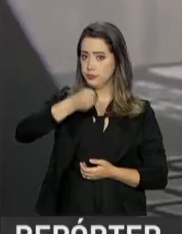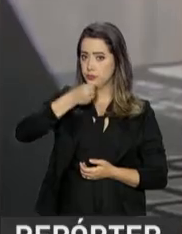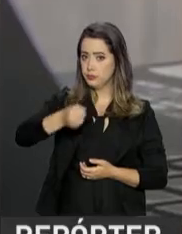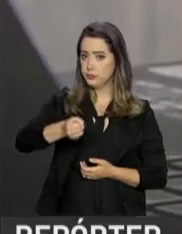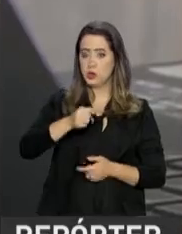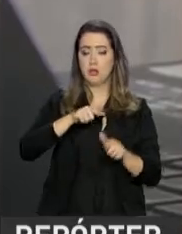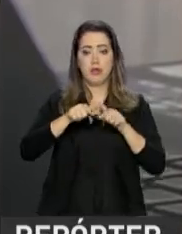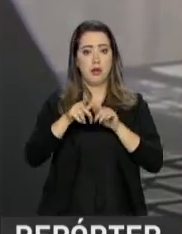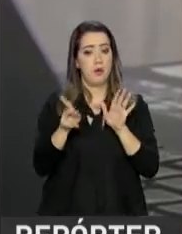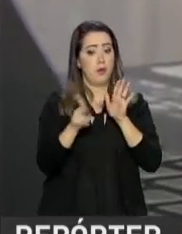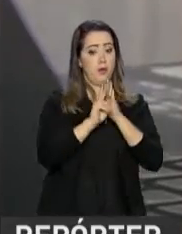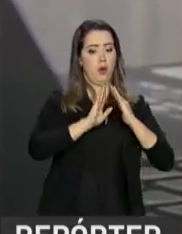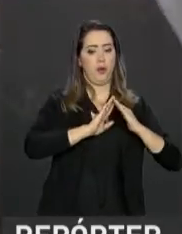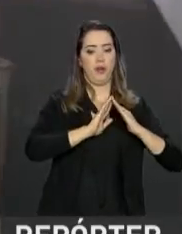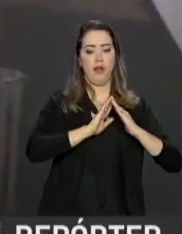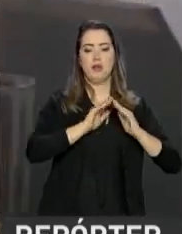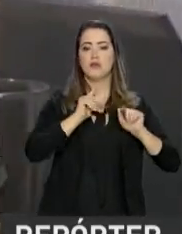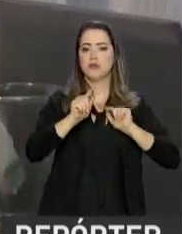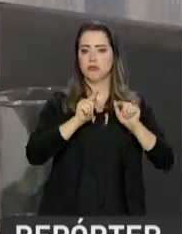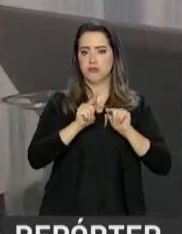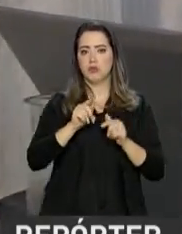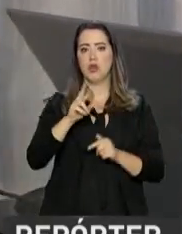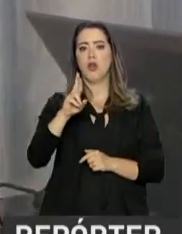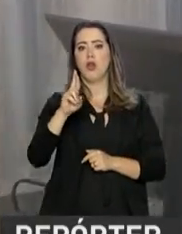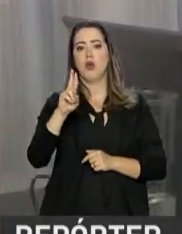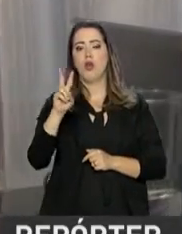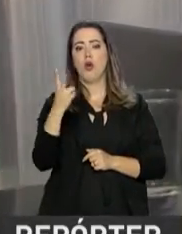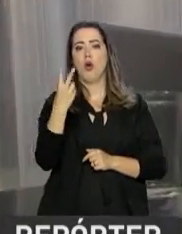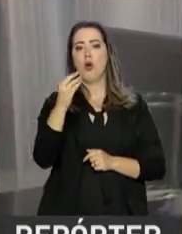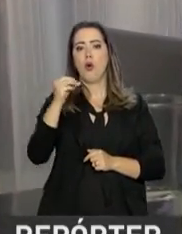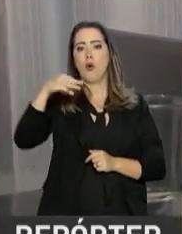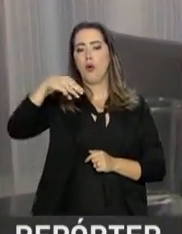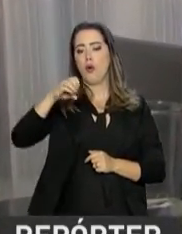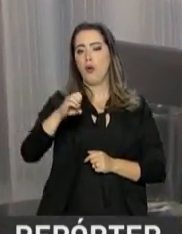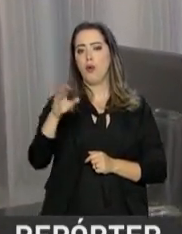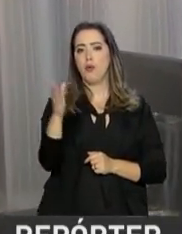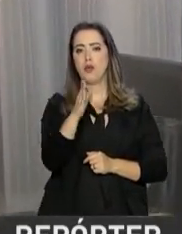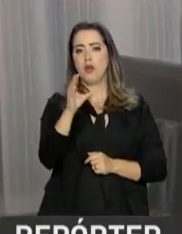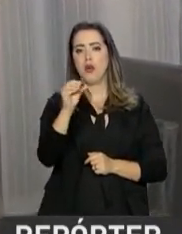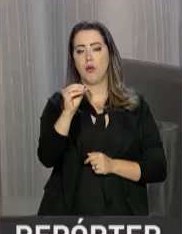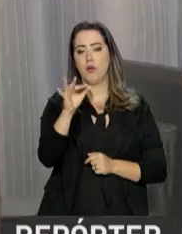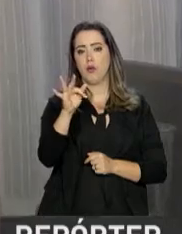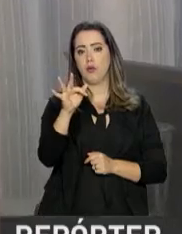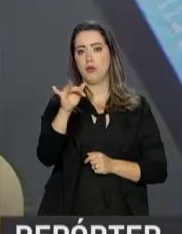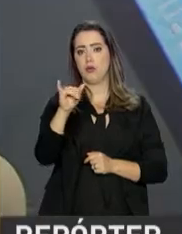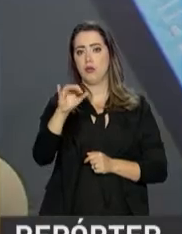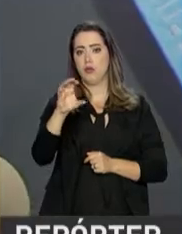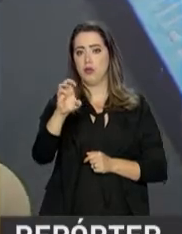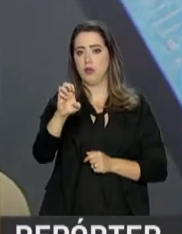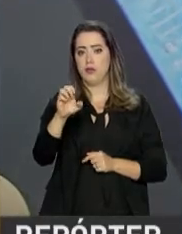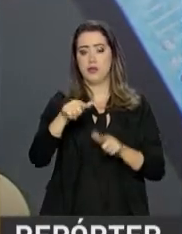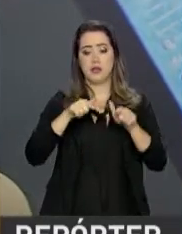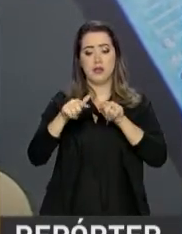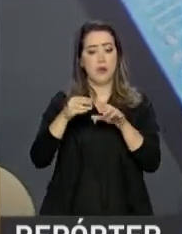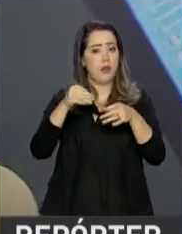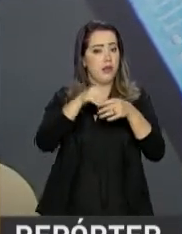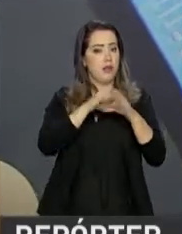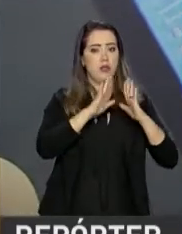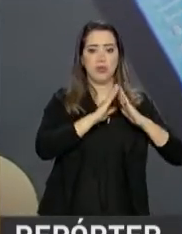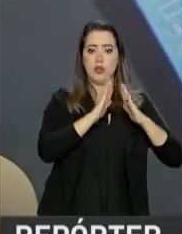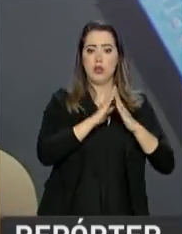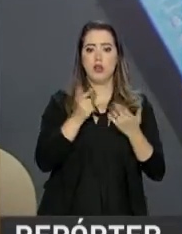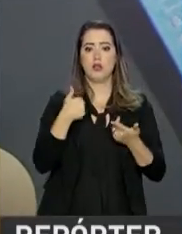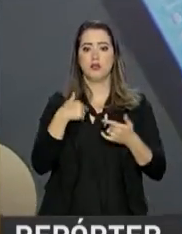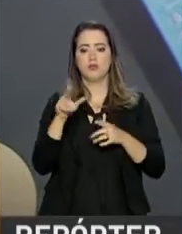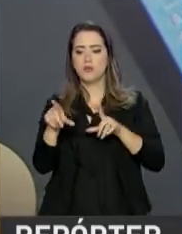lar é o chamado home office que significa escritório em casa ela seleciona notícias faz a